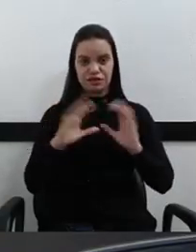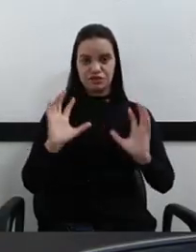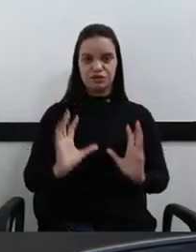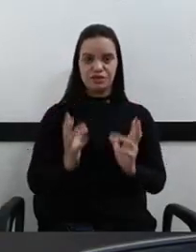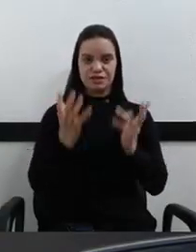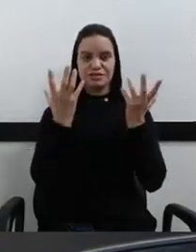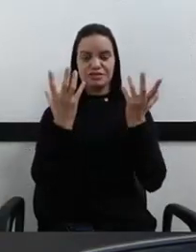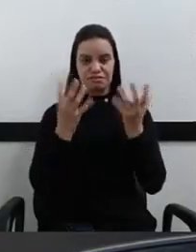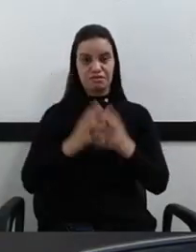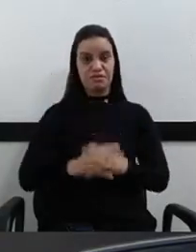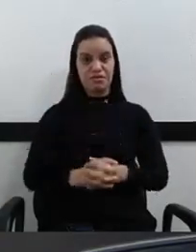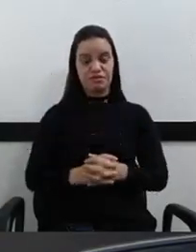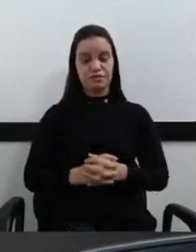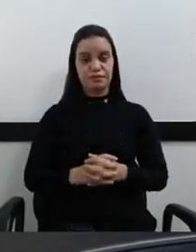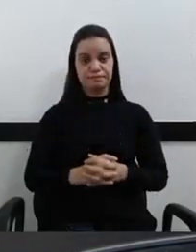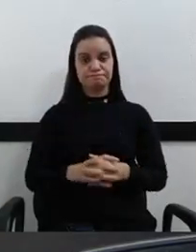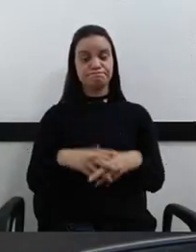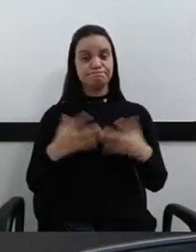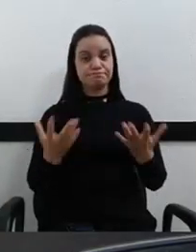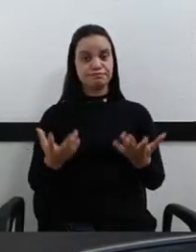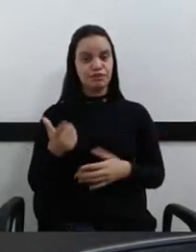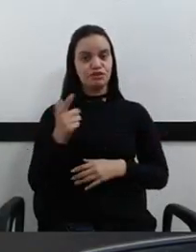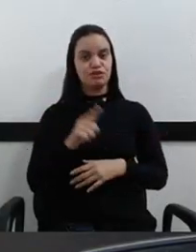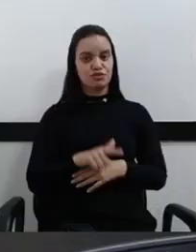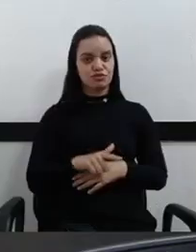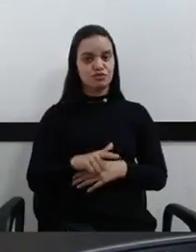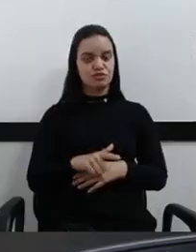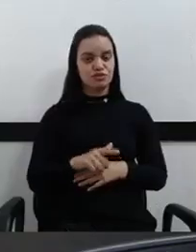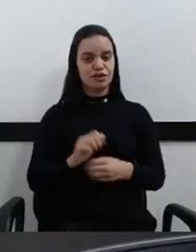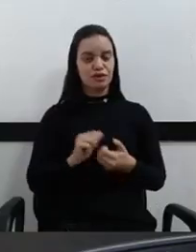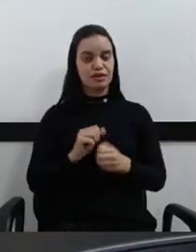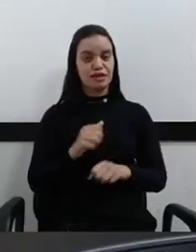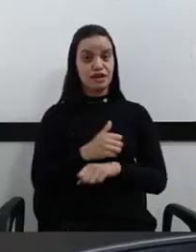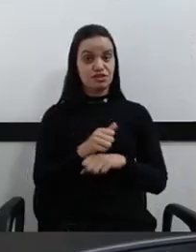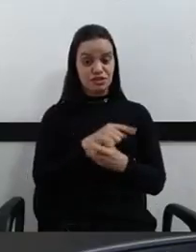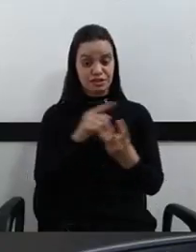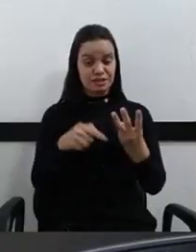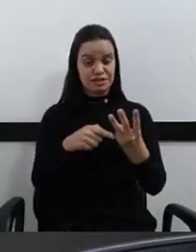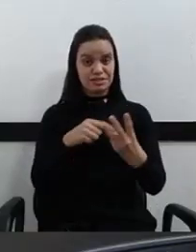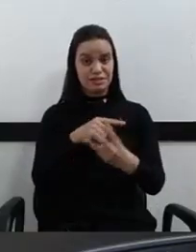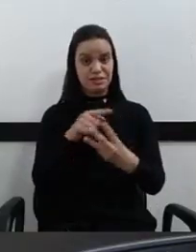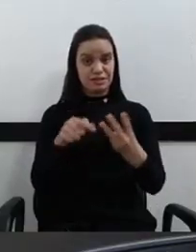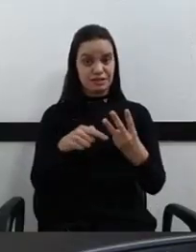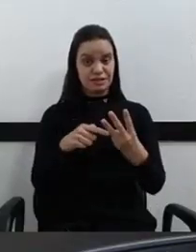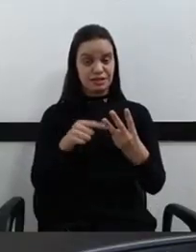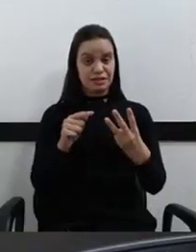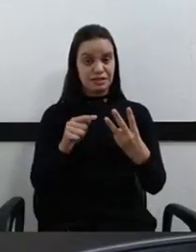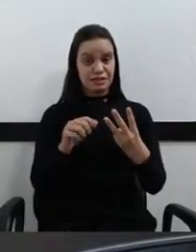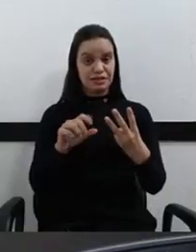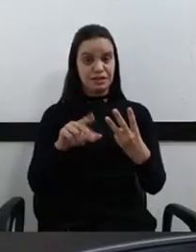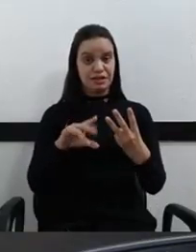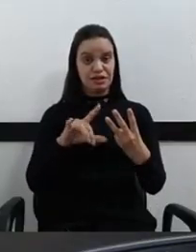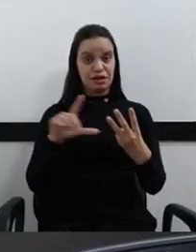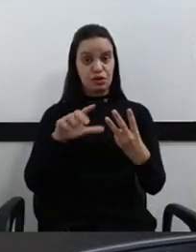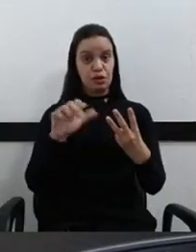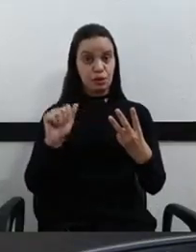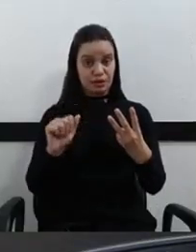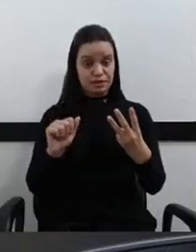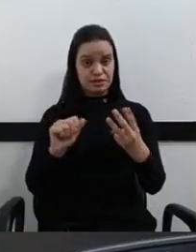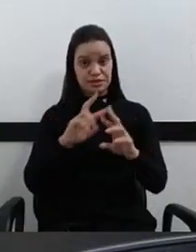eventos afeto à temática. Desse modo, e mais uma vez ressaltando a qualidade de todas as postulantes, prestigia-se a defensora pública Luísa Caçula